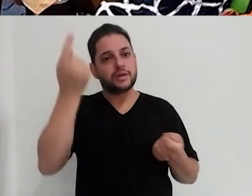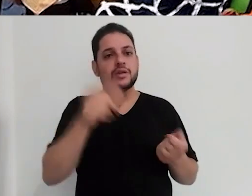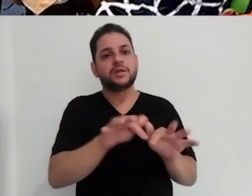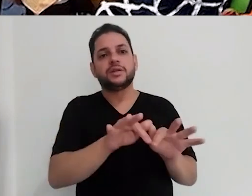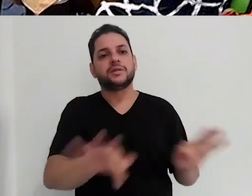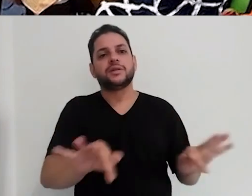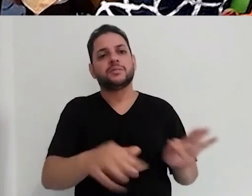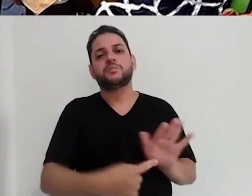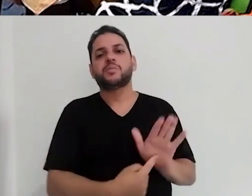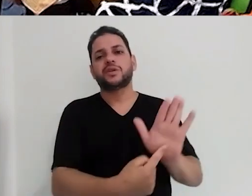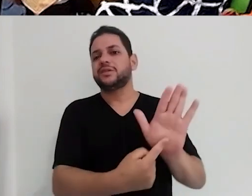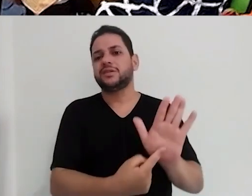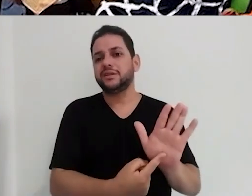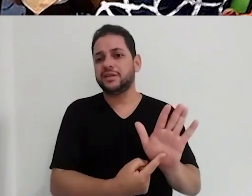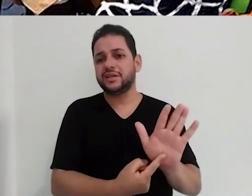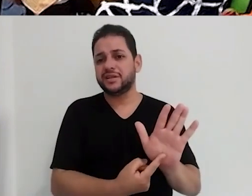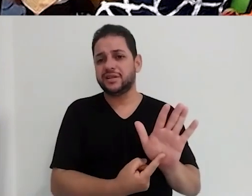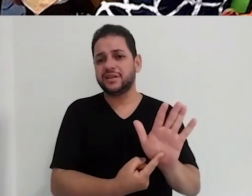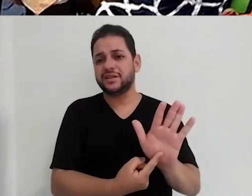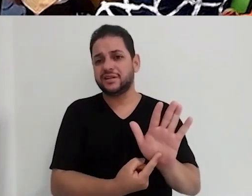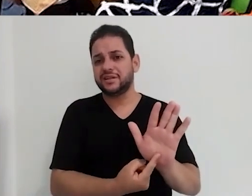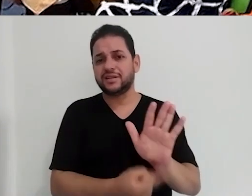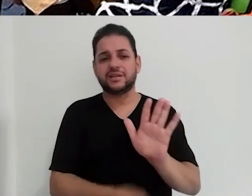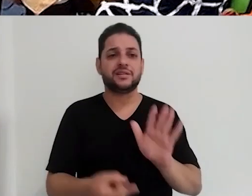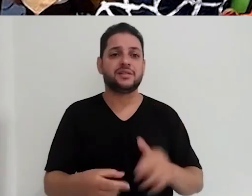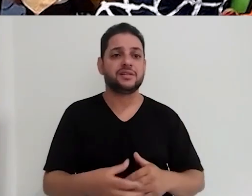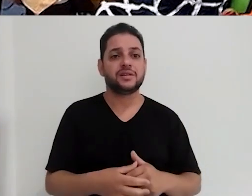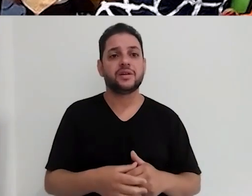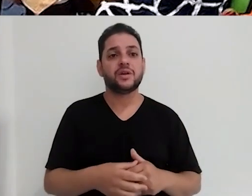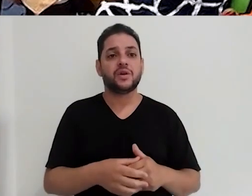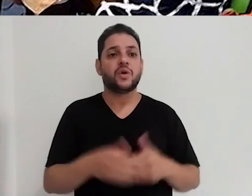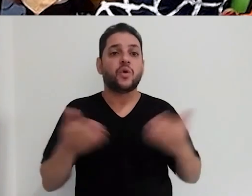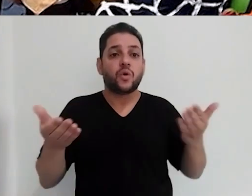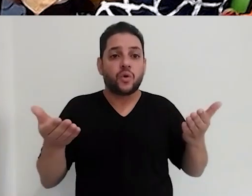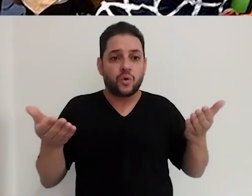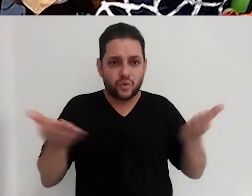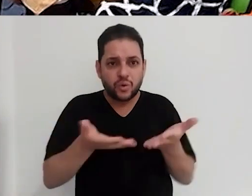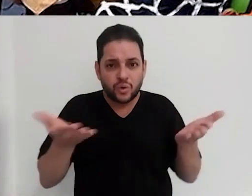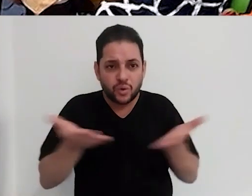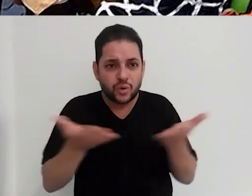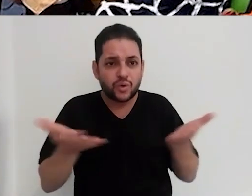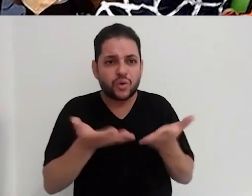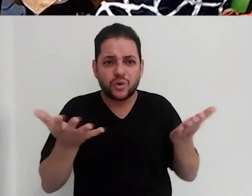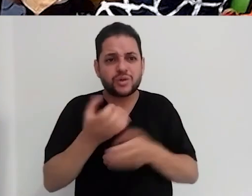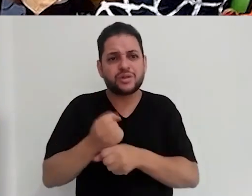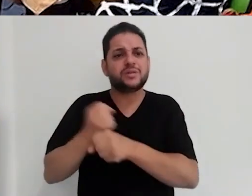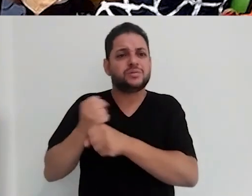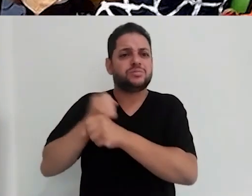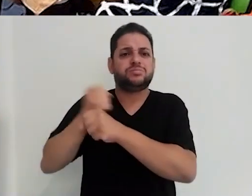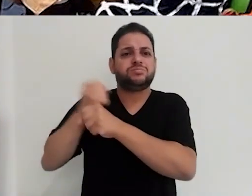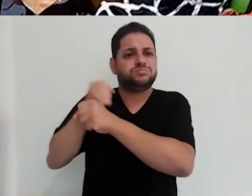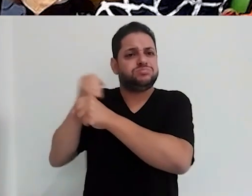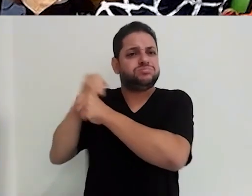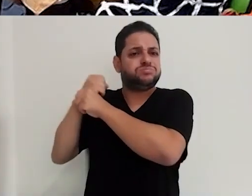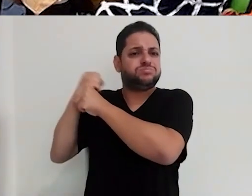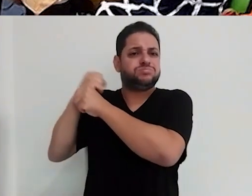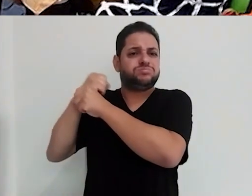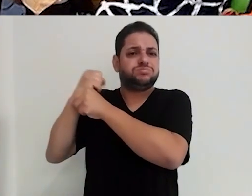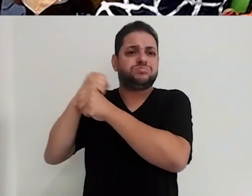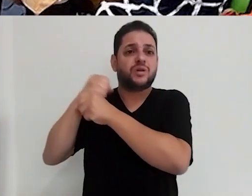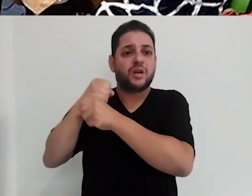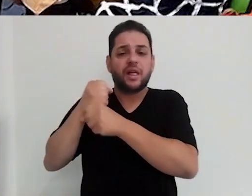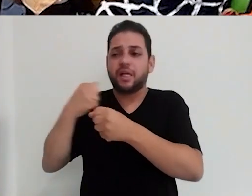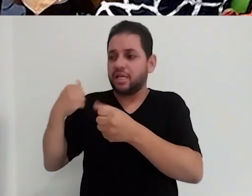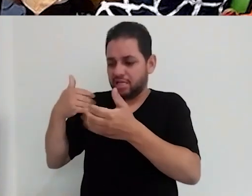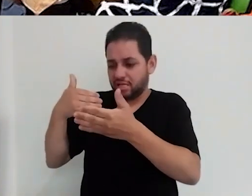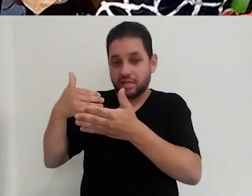porque no clima que a gente está hoje em dia, e que a gente está há muitas décadas, tá? Isso não é culpa de anos recentes, não.